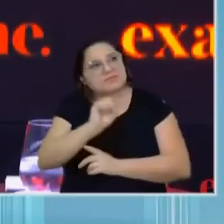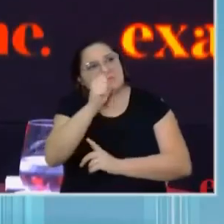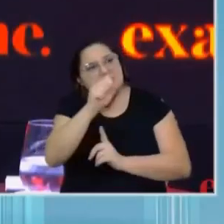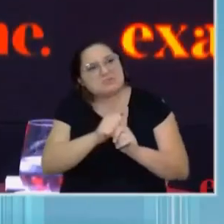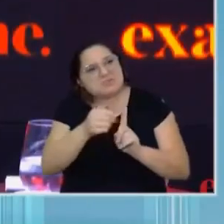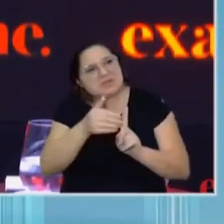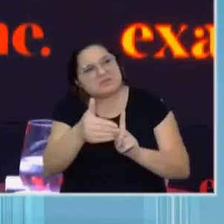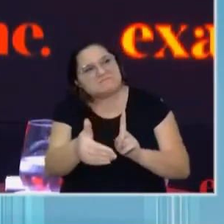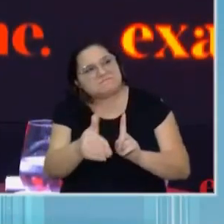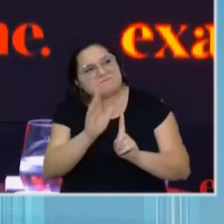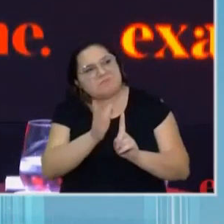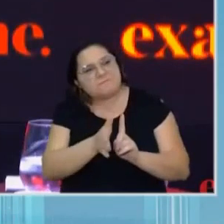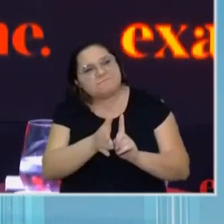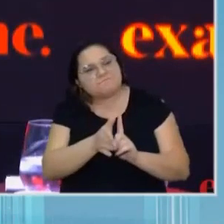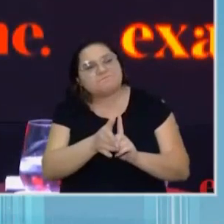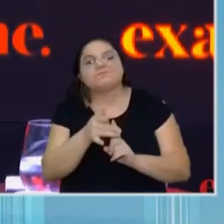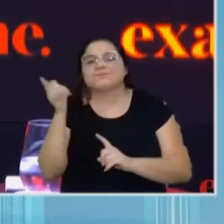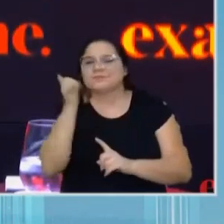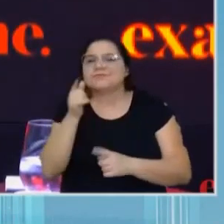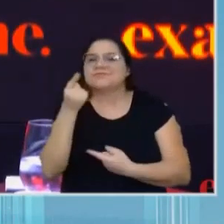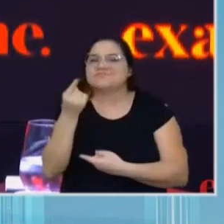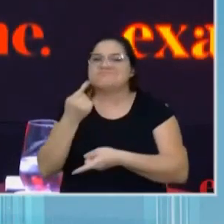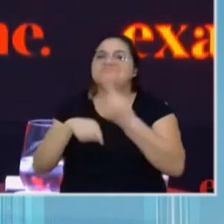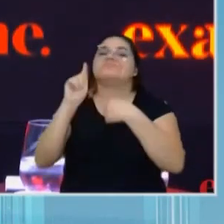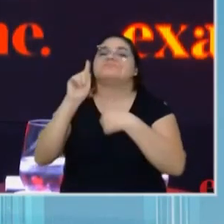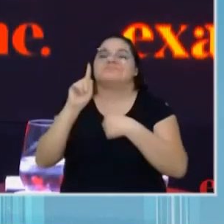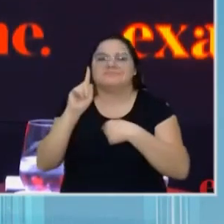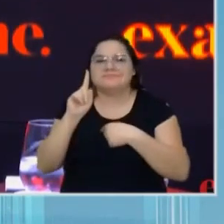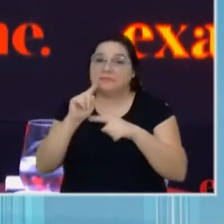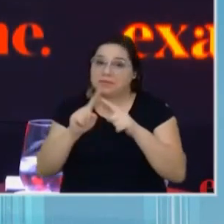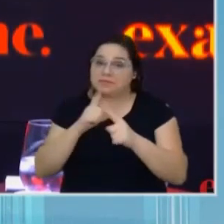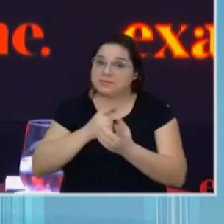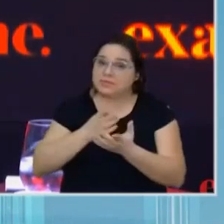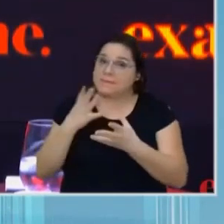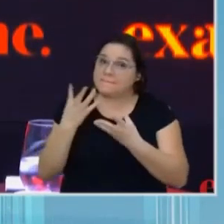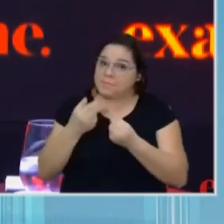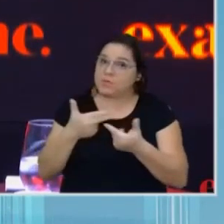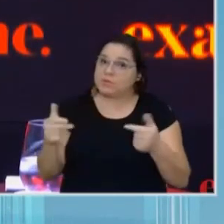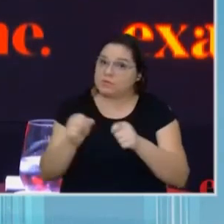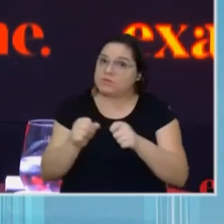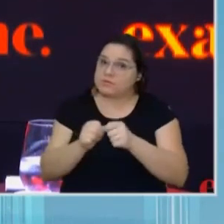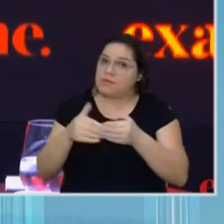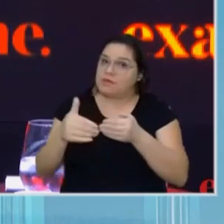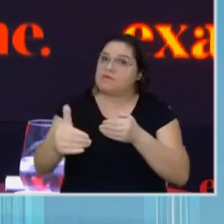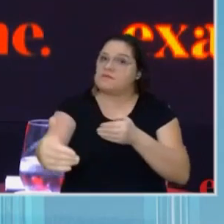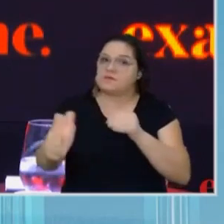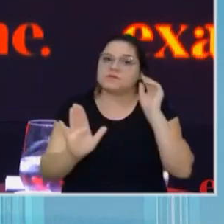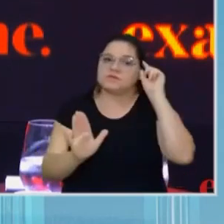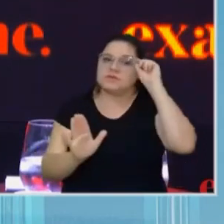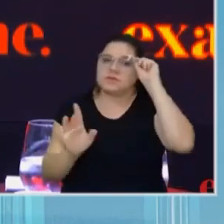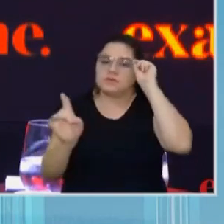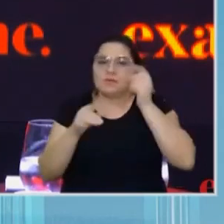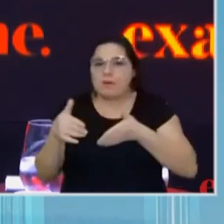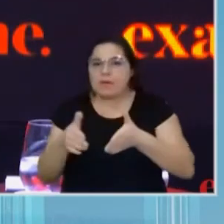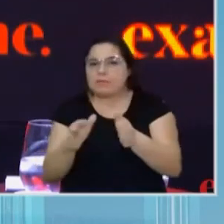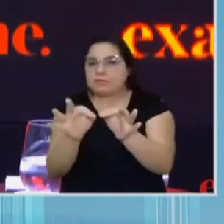portanto, disse durante esse evento que o Brasil, diante de seu potencial, tem a obrigação de crescer mais do que a média mundial. Ele diz que é